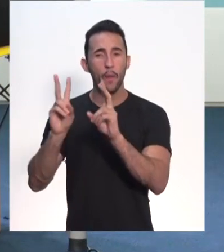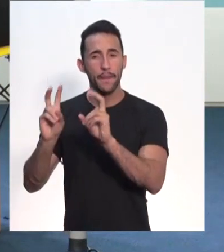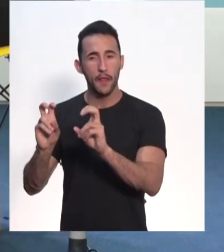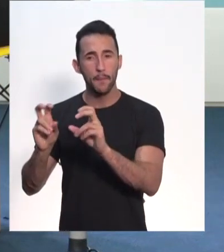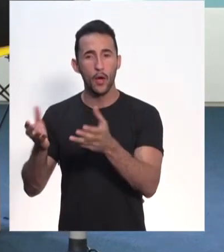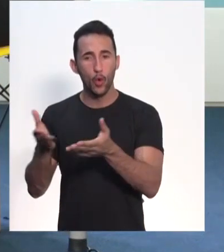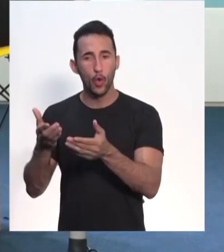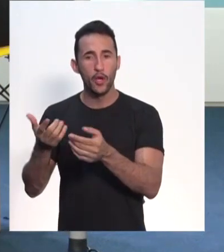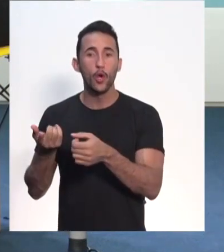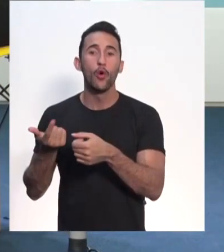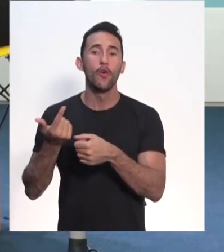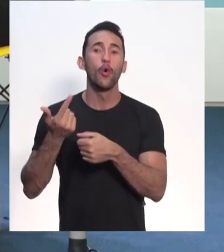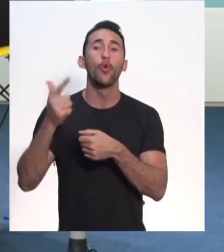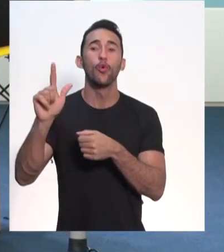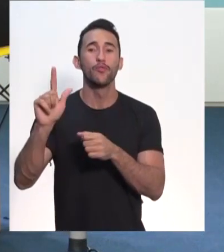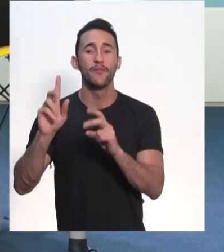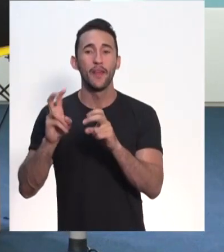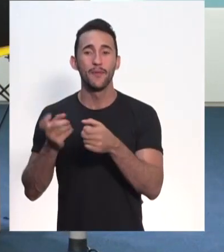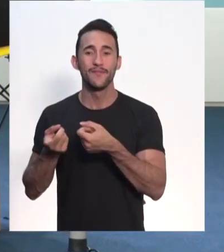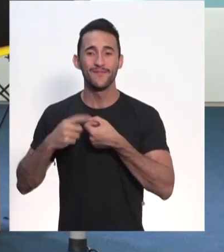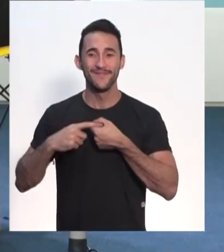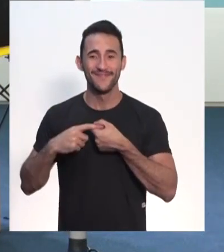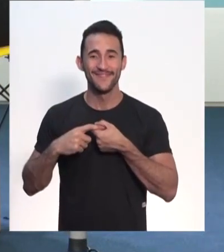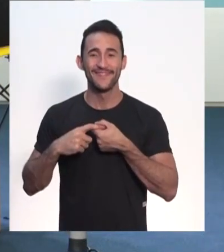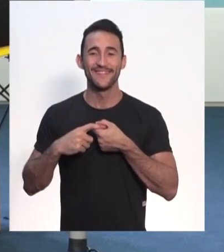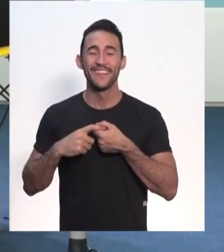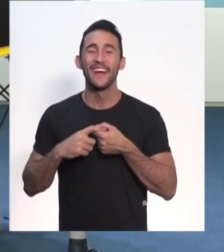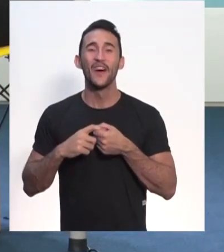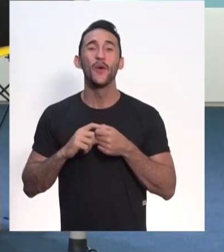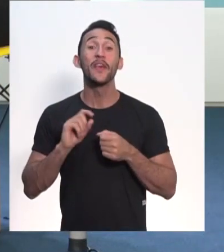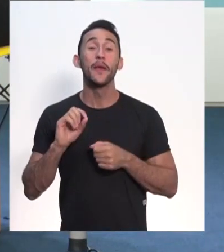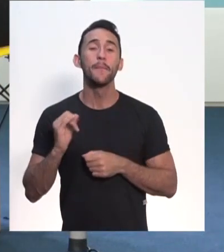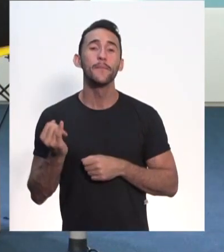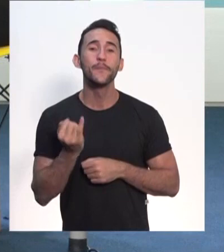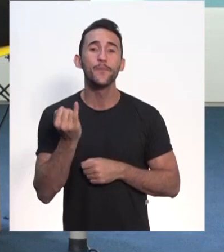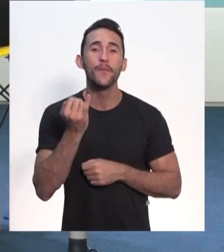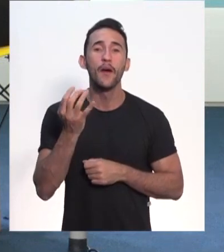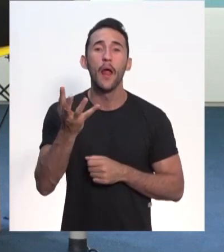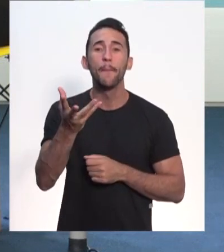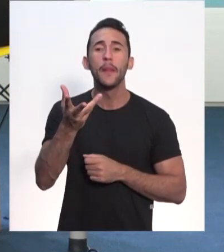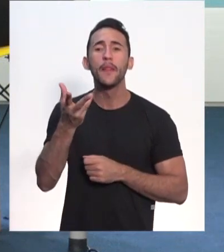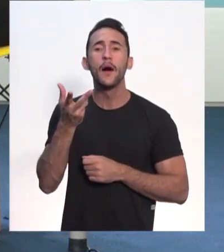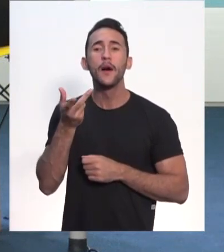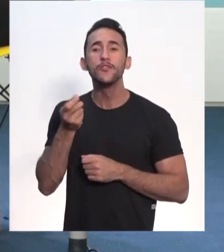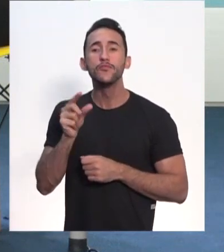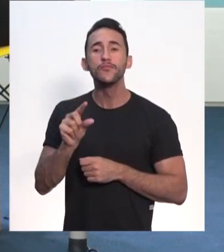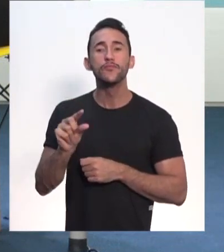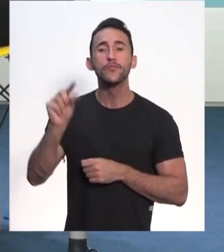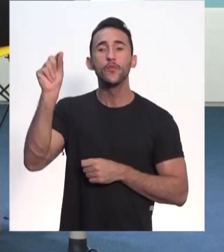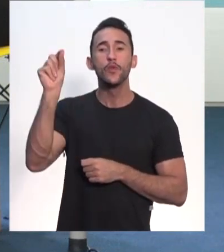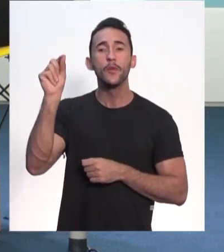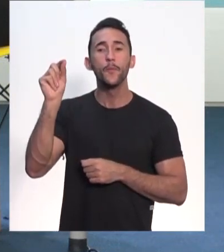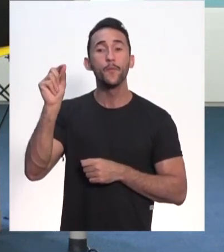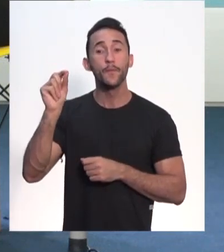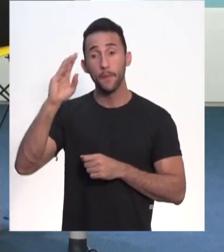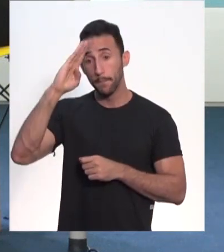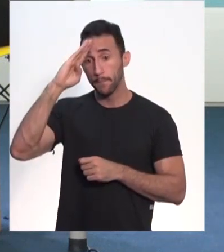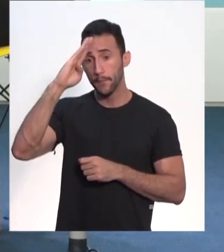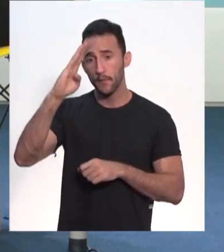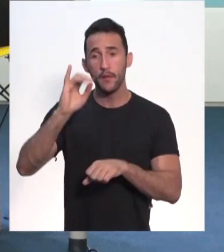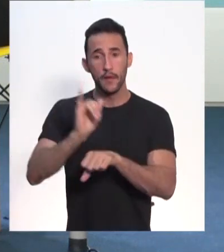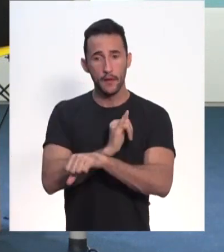aulas presenciais, os alunos tenham condições de continuidade. E a gente tem a condição também de